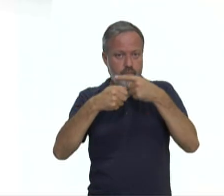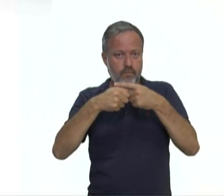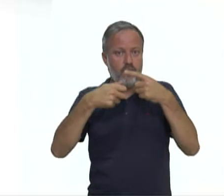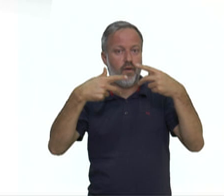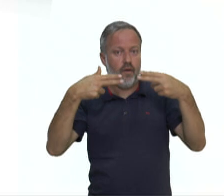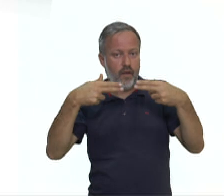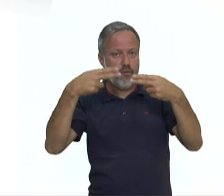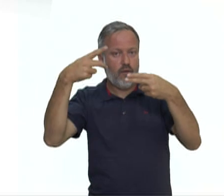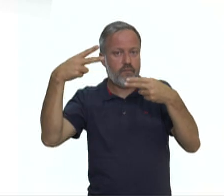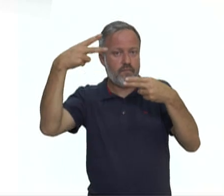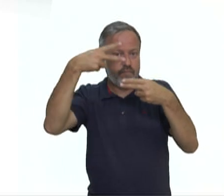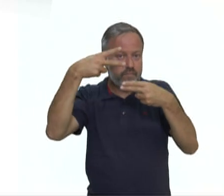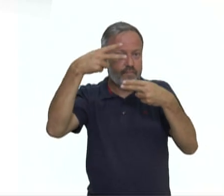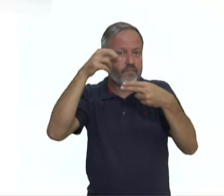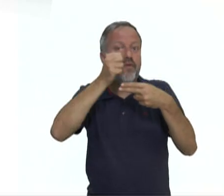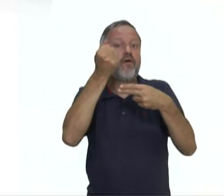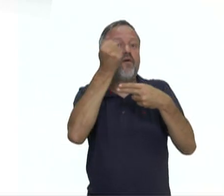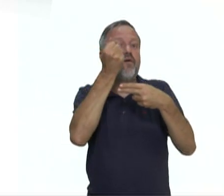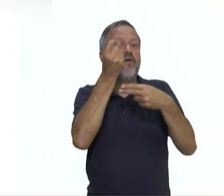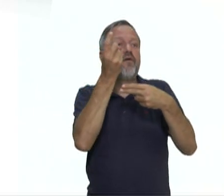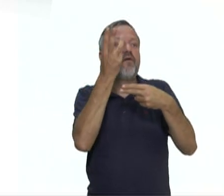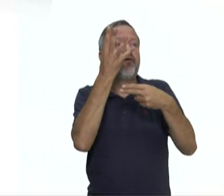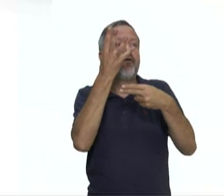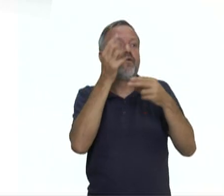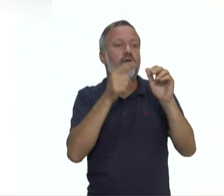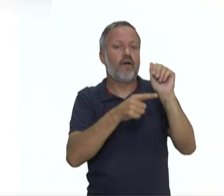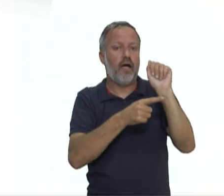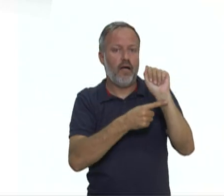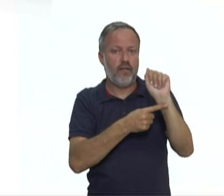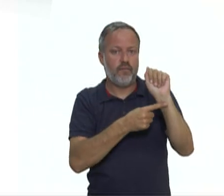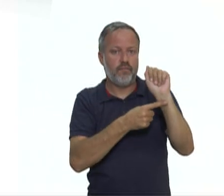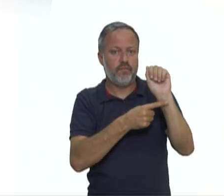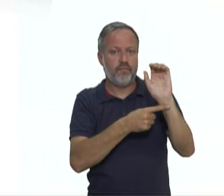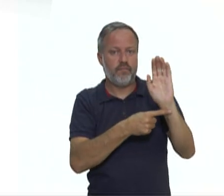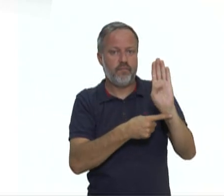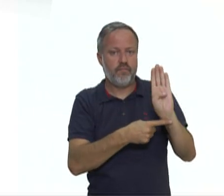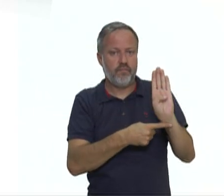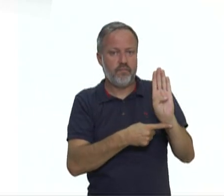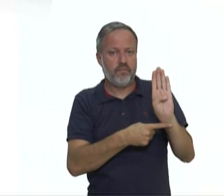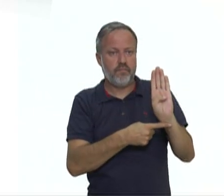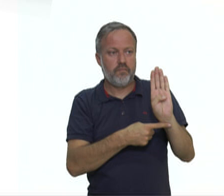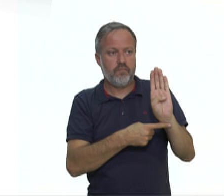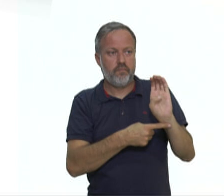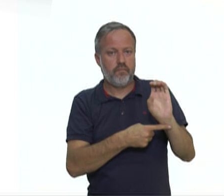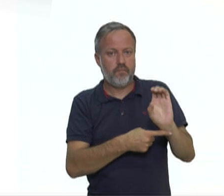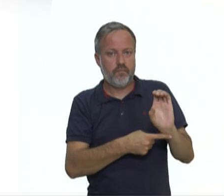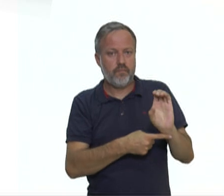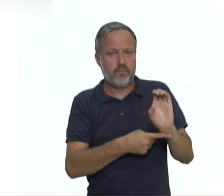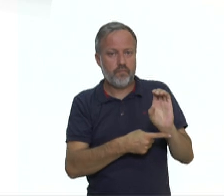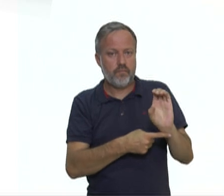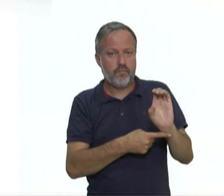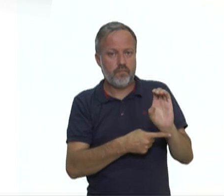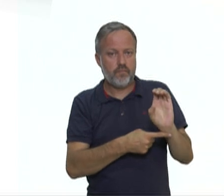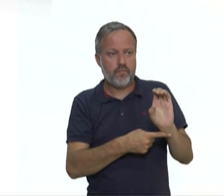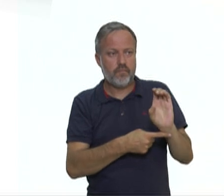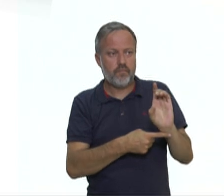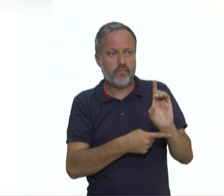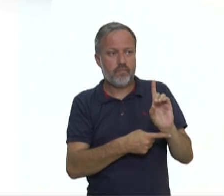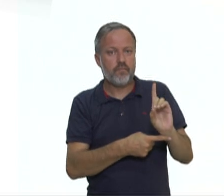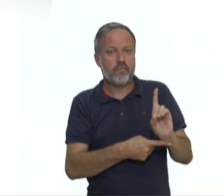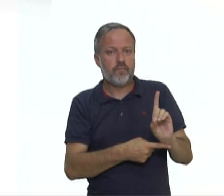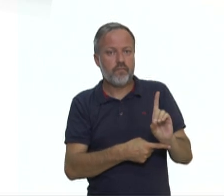atômico é chamado: letra A, elemento químico. Letra B, átomo químico. Letra C, partícula